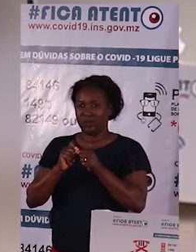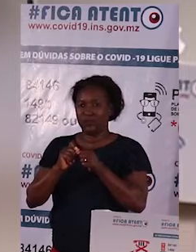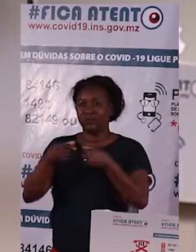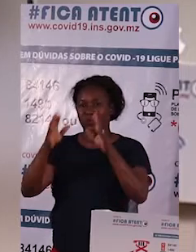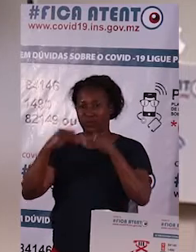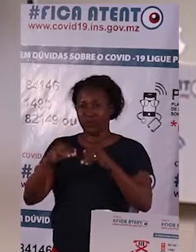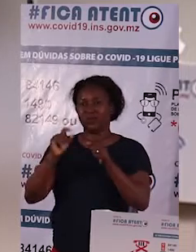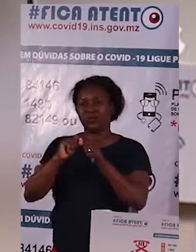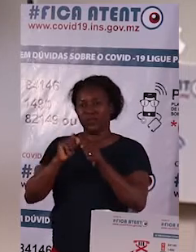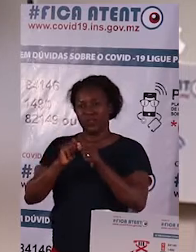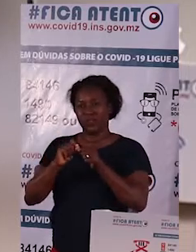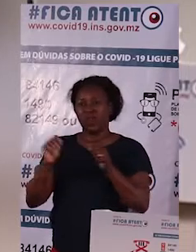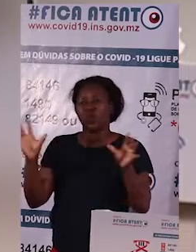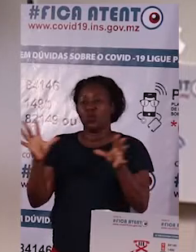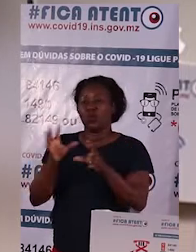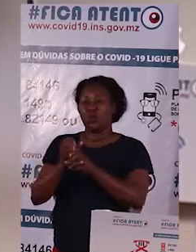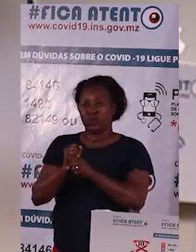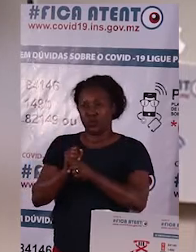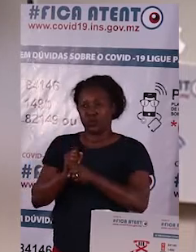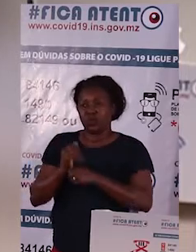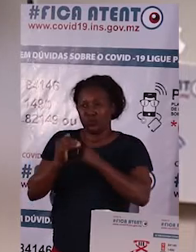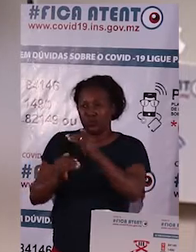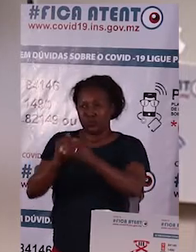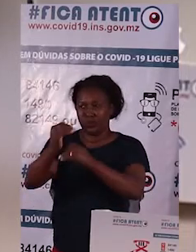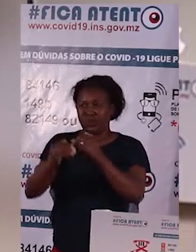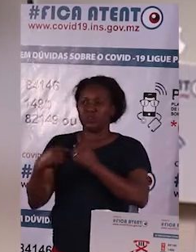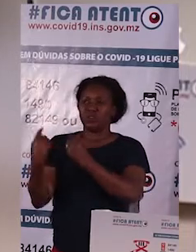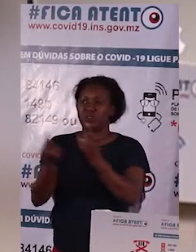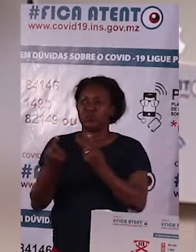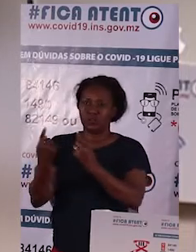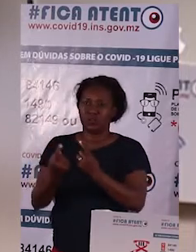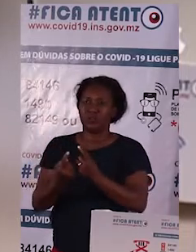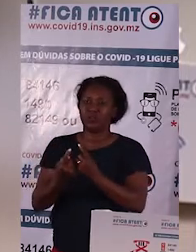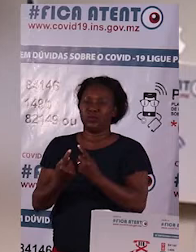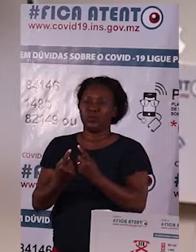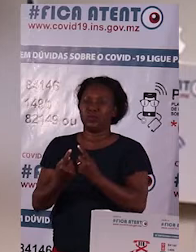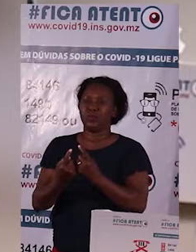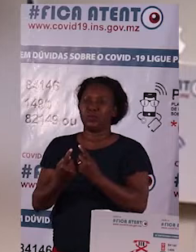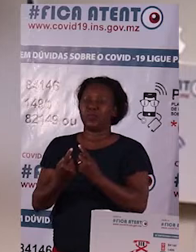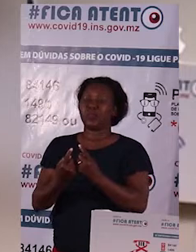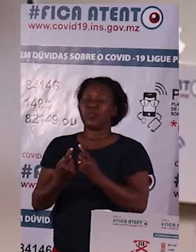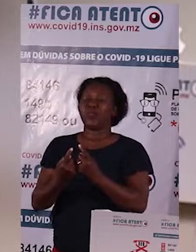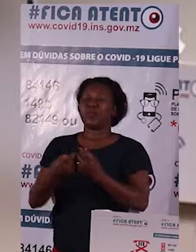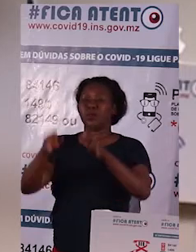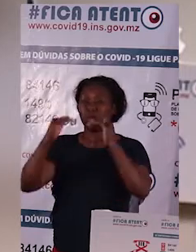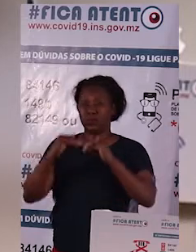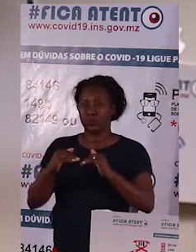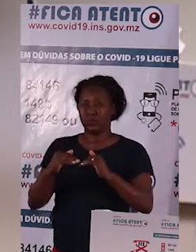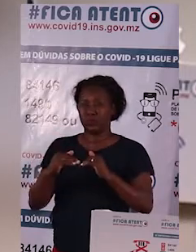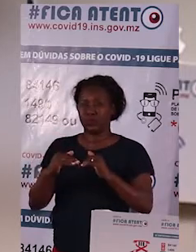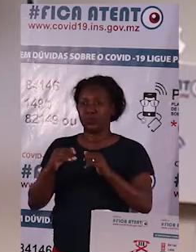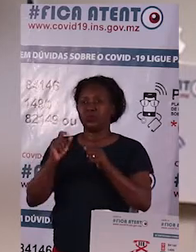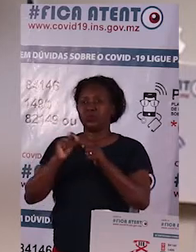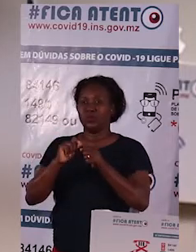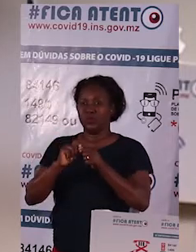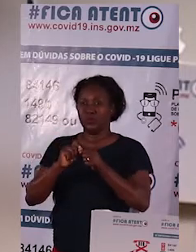Vamos fazer um breve resumo da evolução da epidemia na nossa região geográfica e depois vamos passar